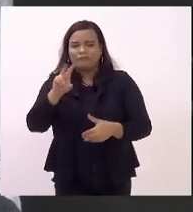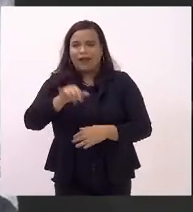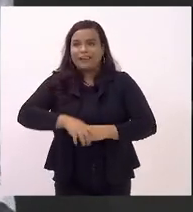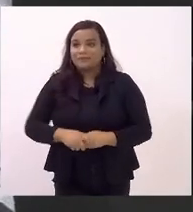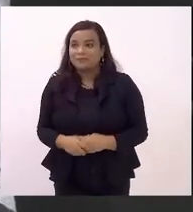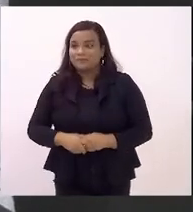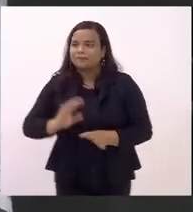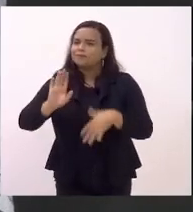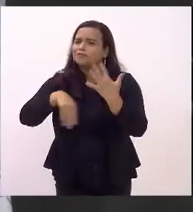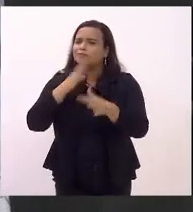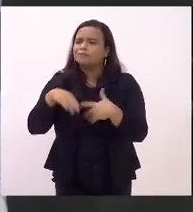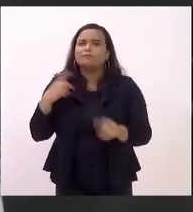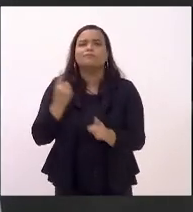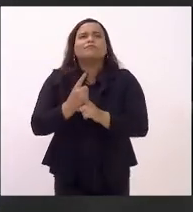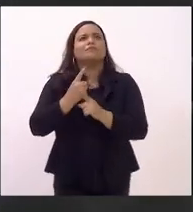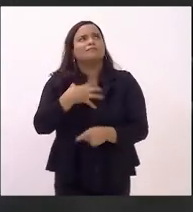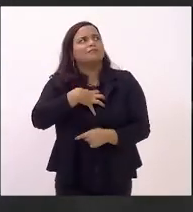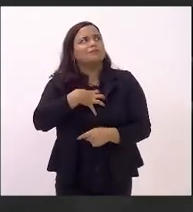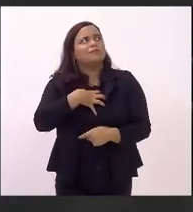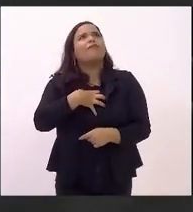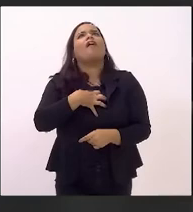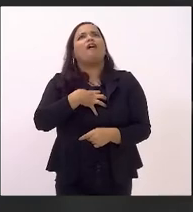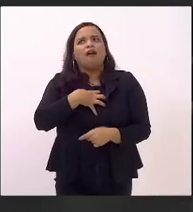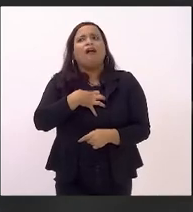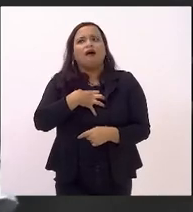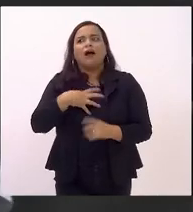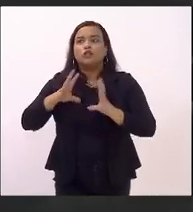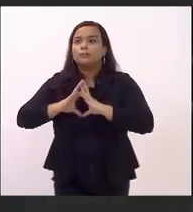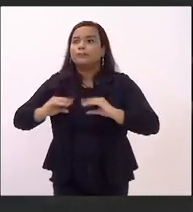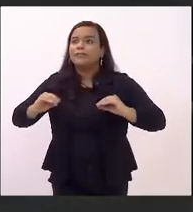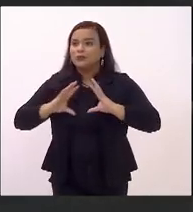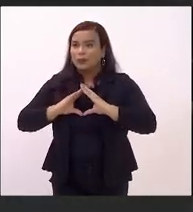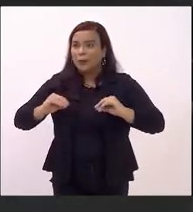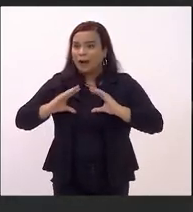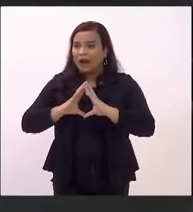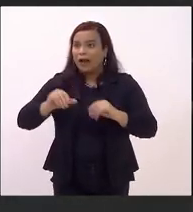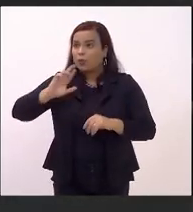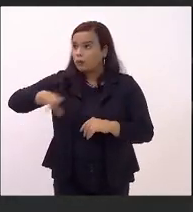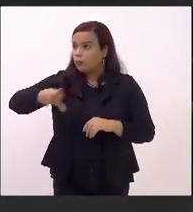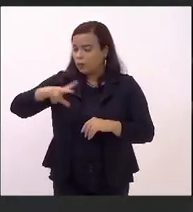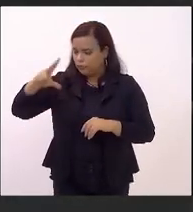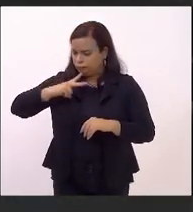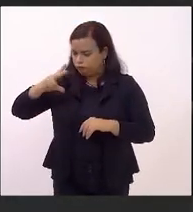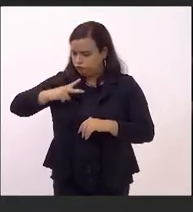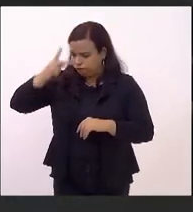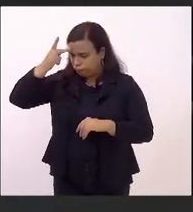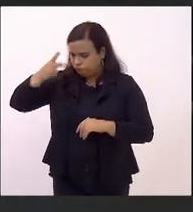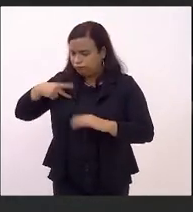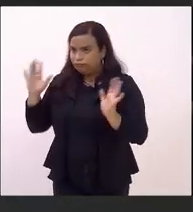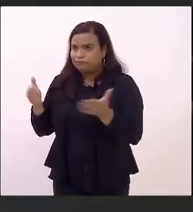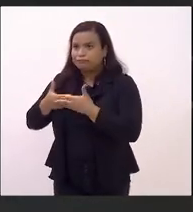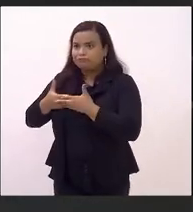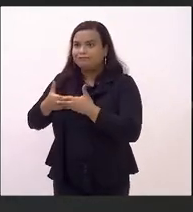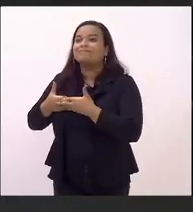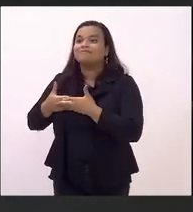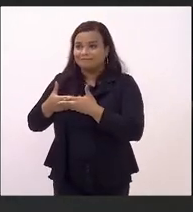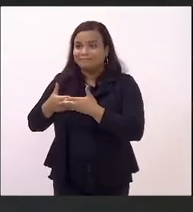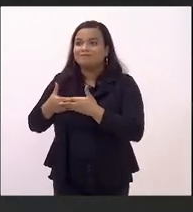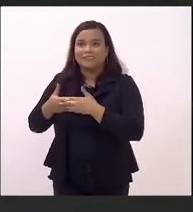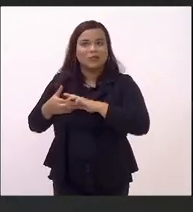Quando eu entendi que espiritualidade não é no privado, os africanos não é no